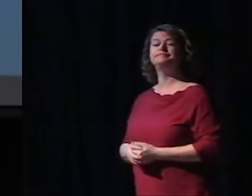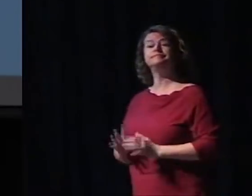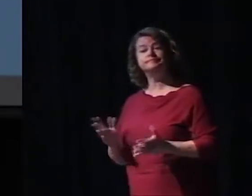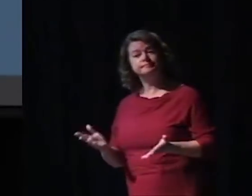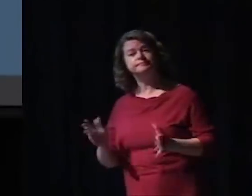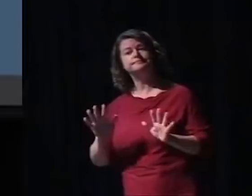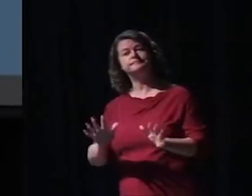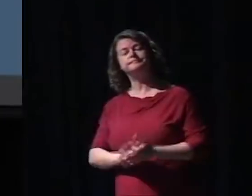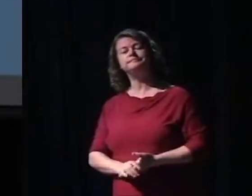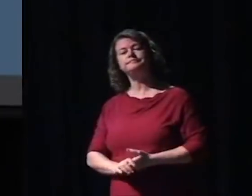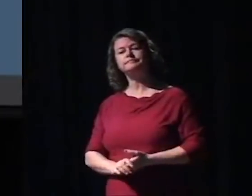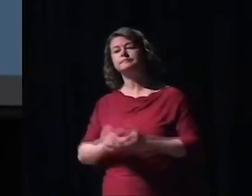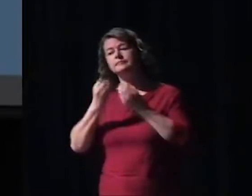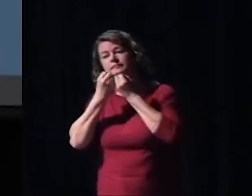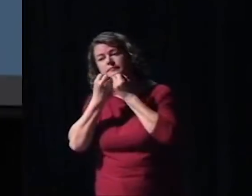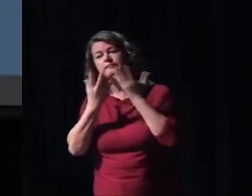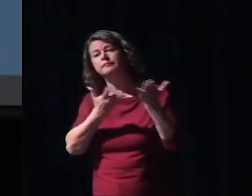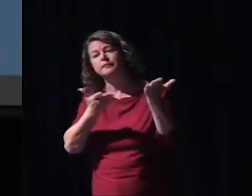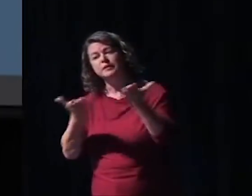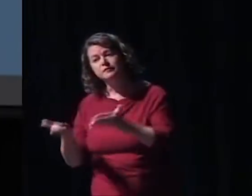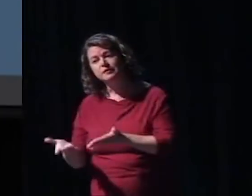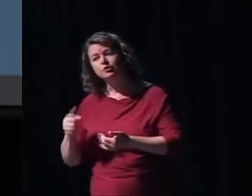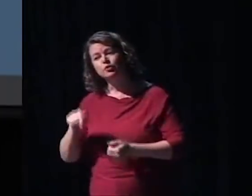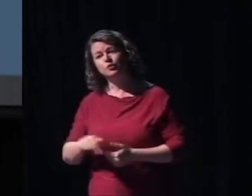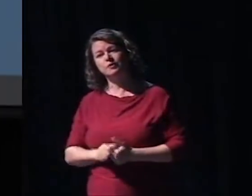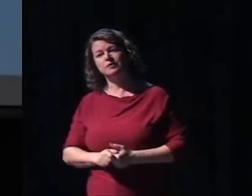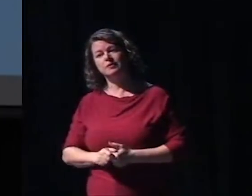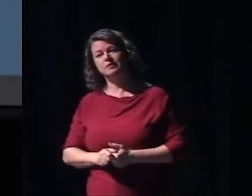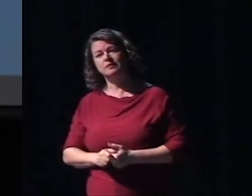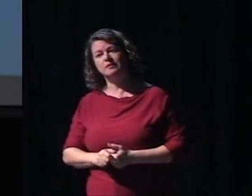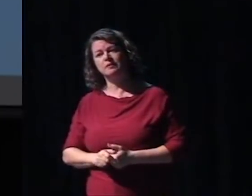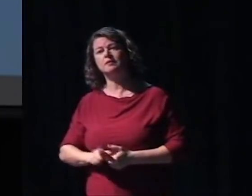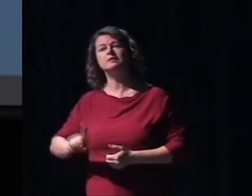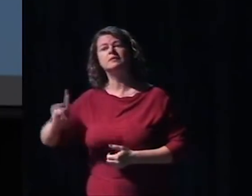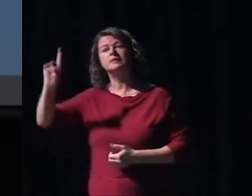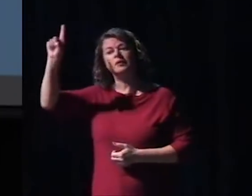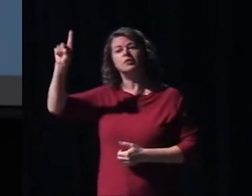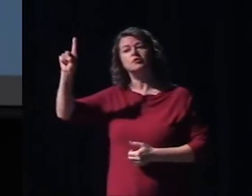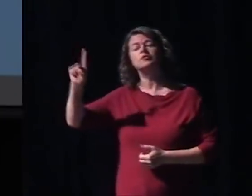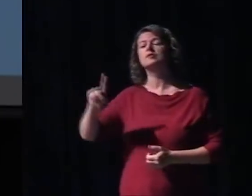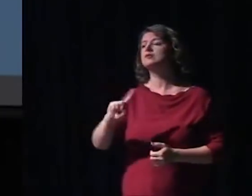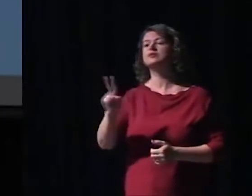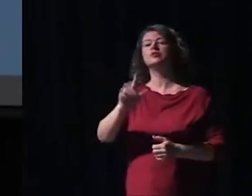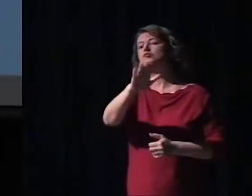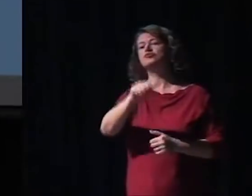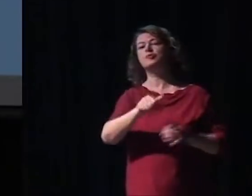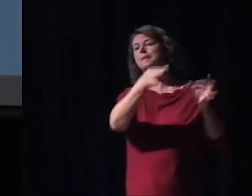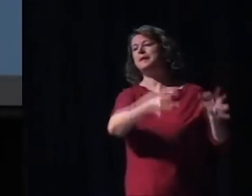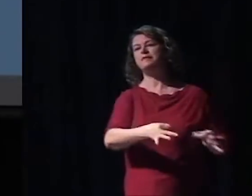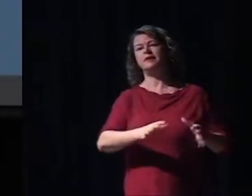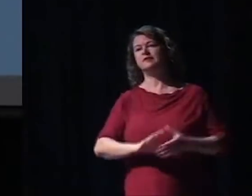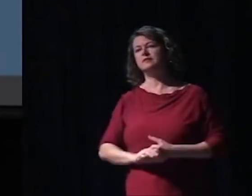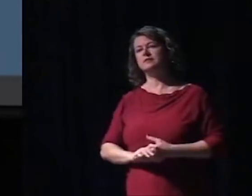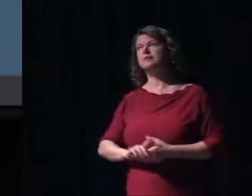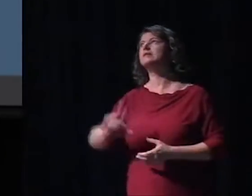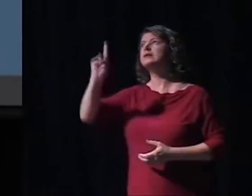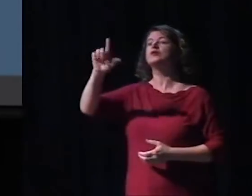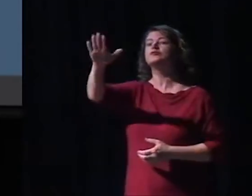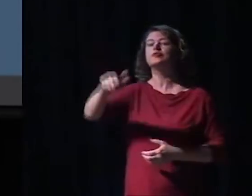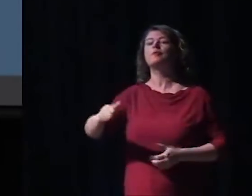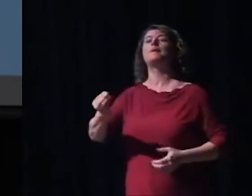seja bem-vindo, porque Jesus não veio chamar perfeitos, Jesus veio chamar pecadores ao